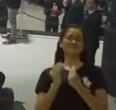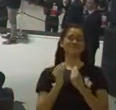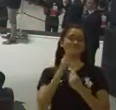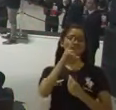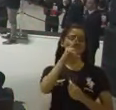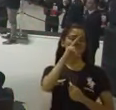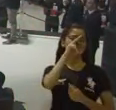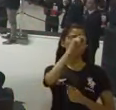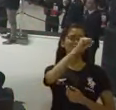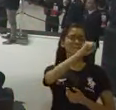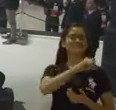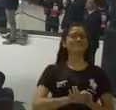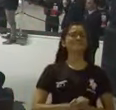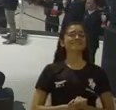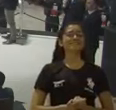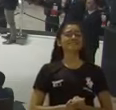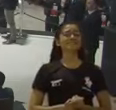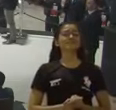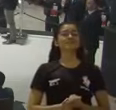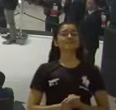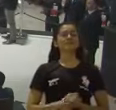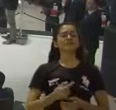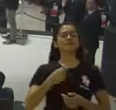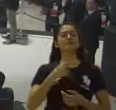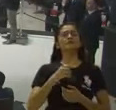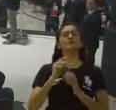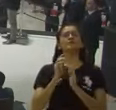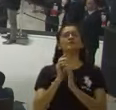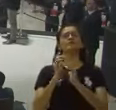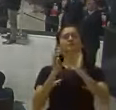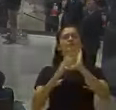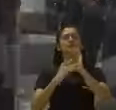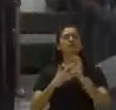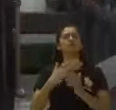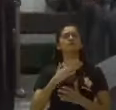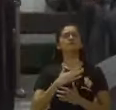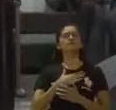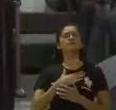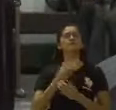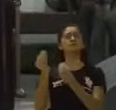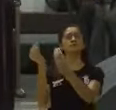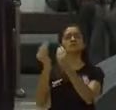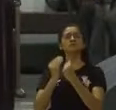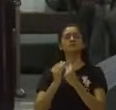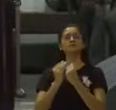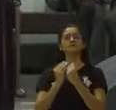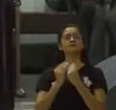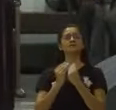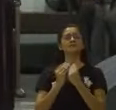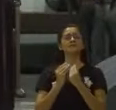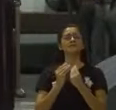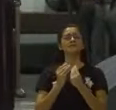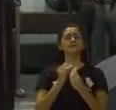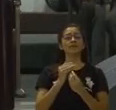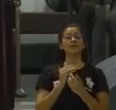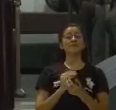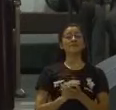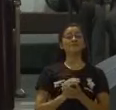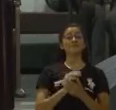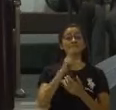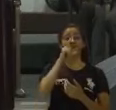me... Ele usa o pronome pessoal e diz assim: me. Quando ele usa o me, ele está